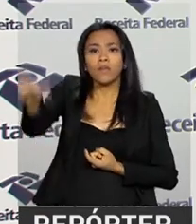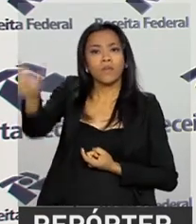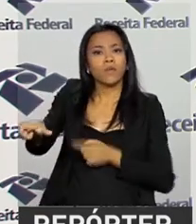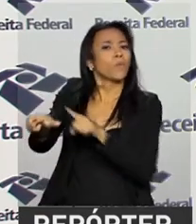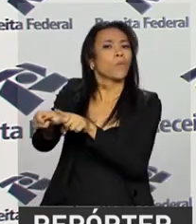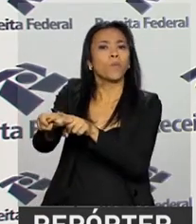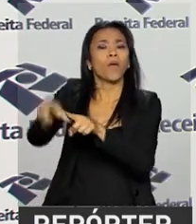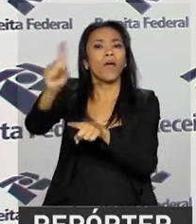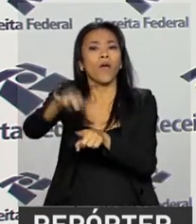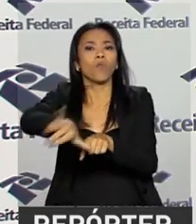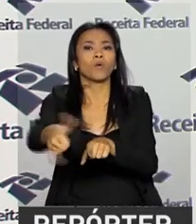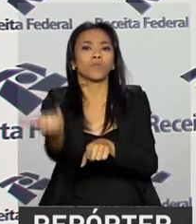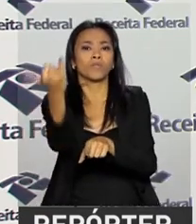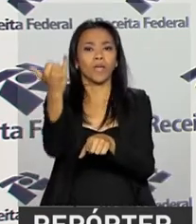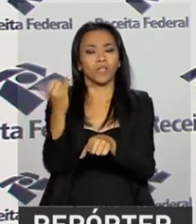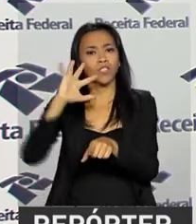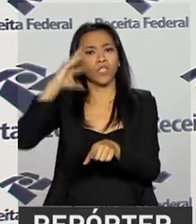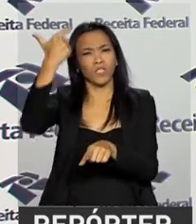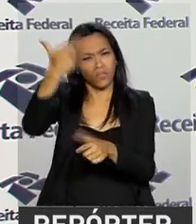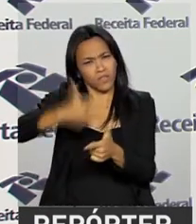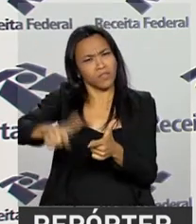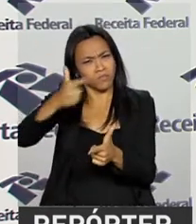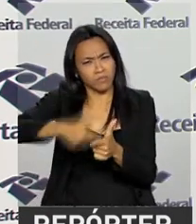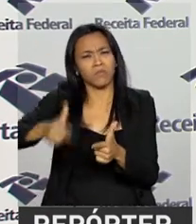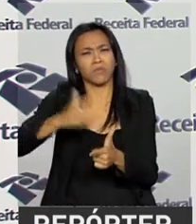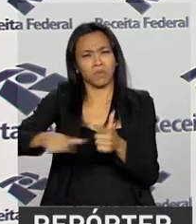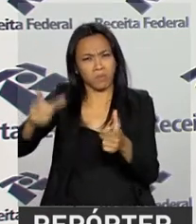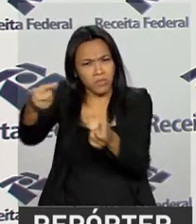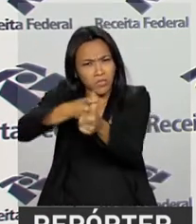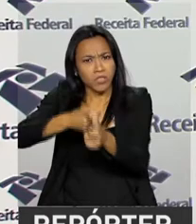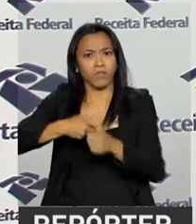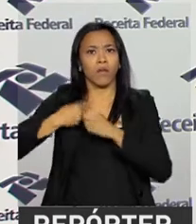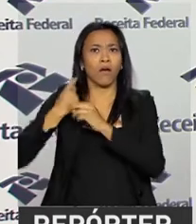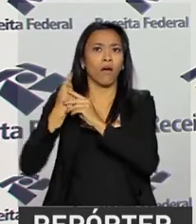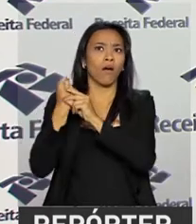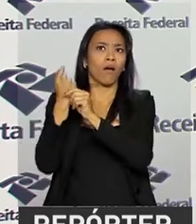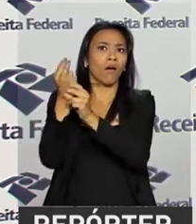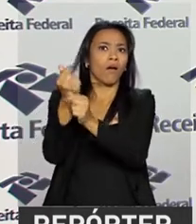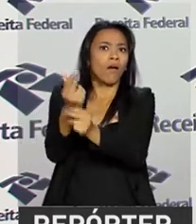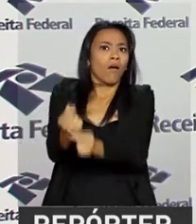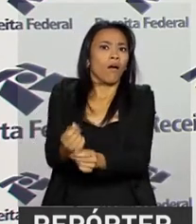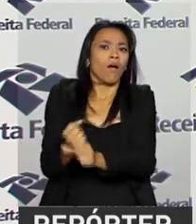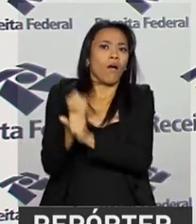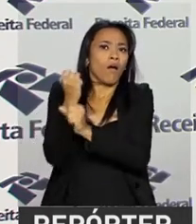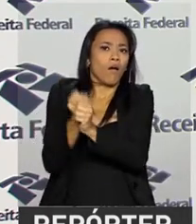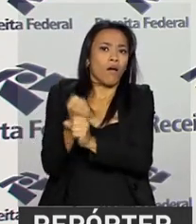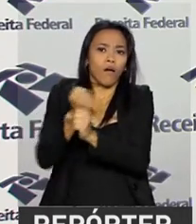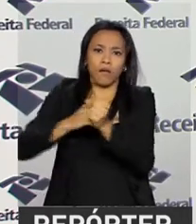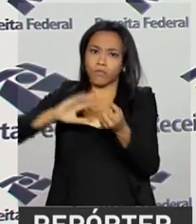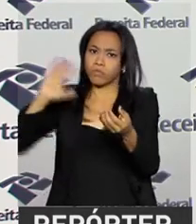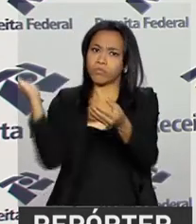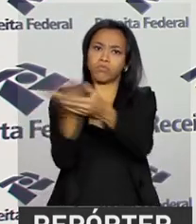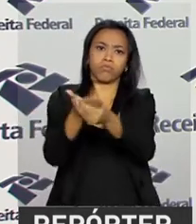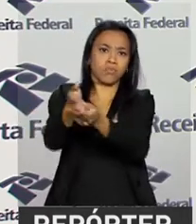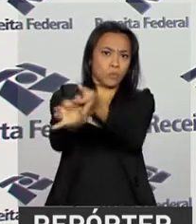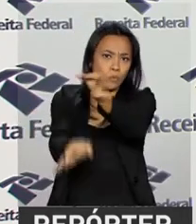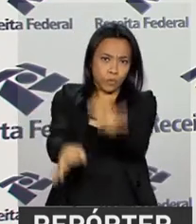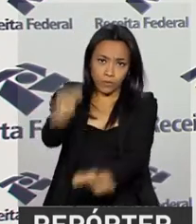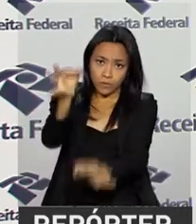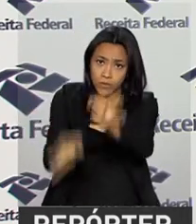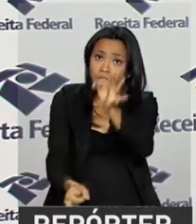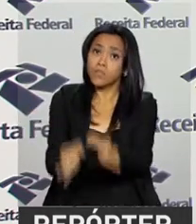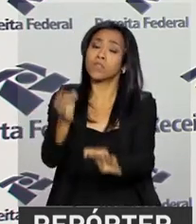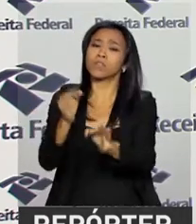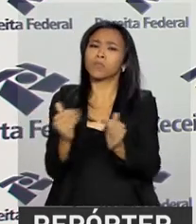de regularizar esse partido é que está sendo discutido há vários anos na justiça é regularizado uma forma suave uma forma alongada em